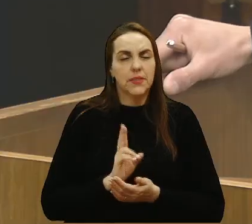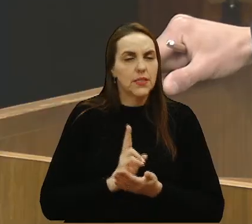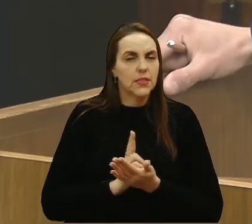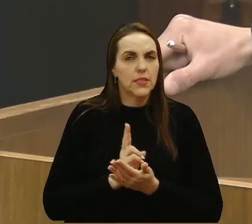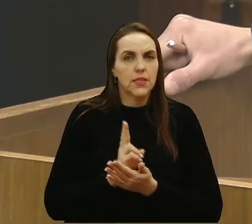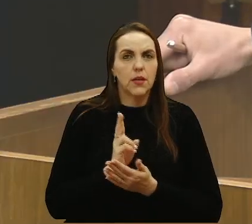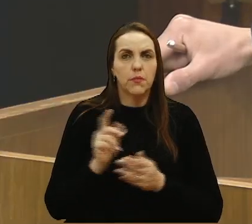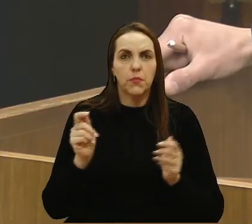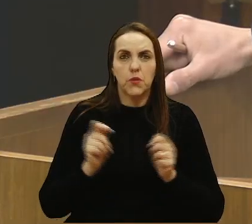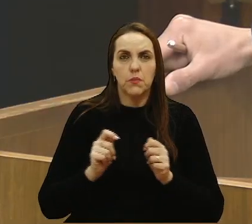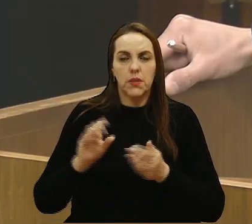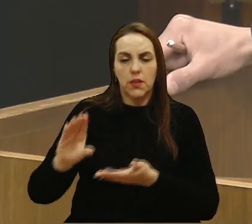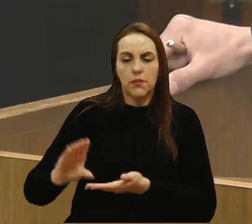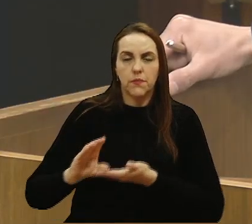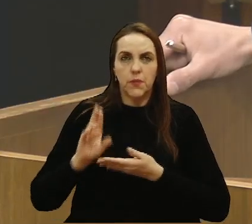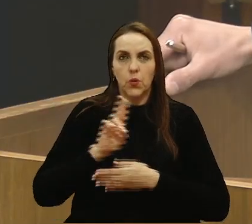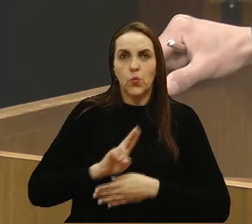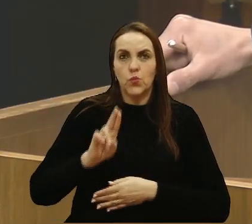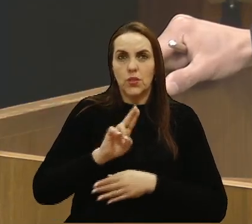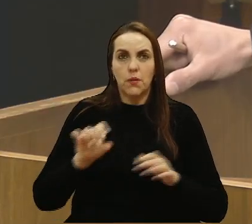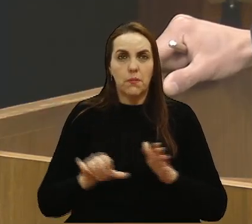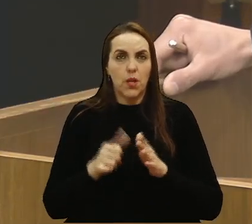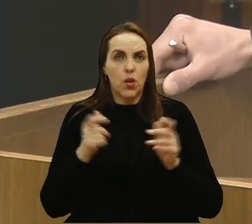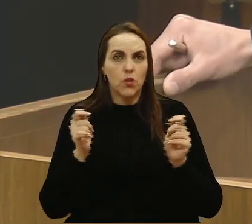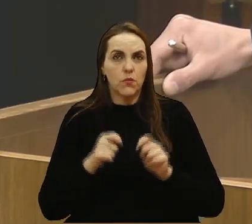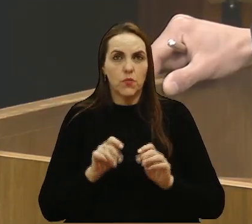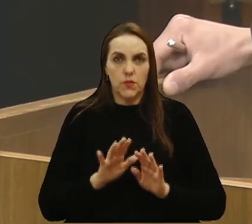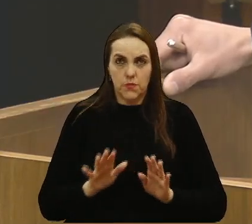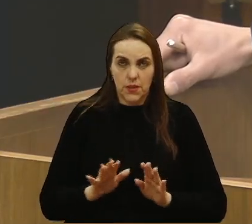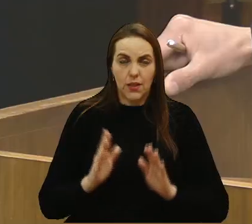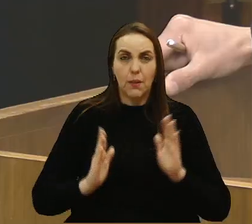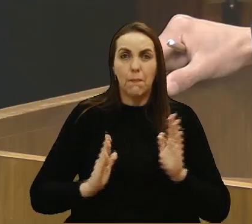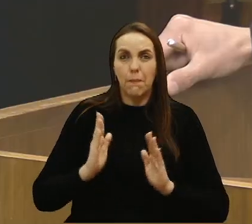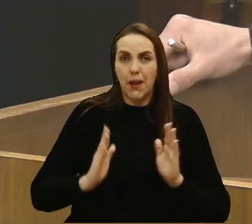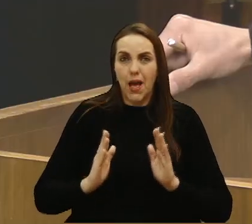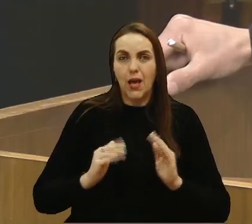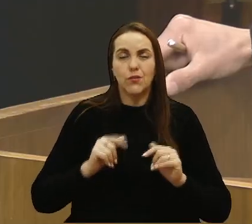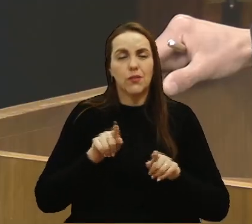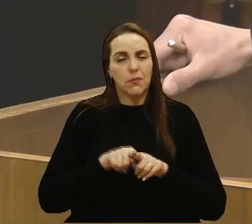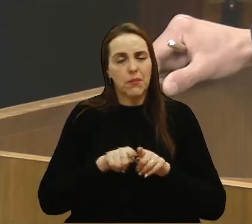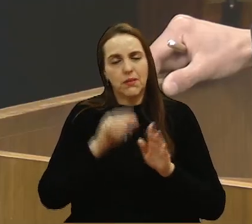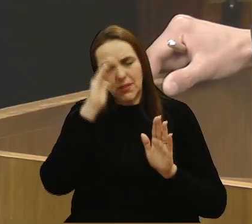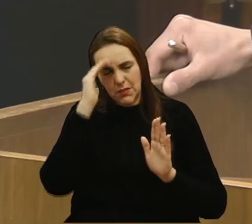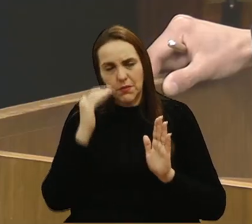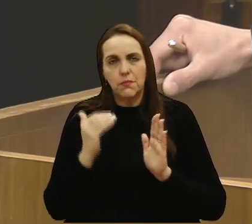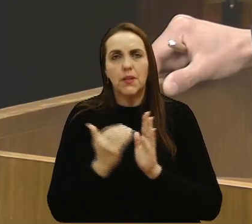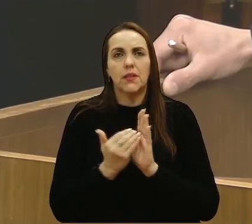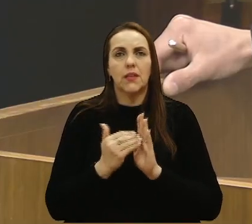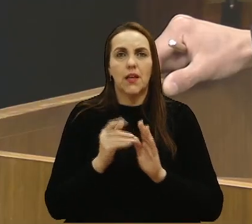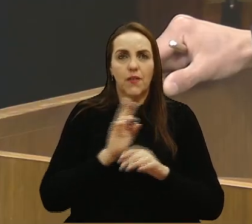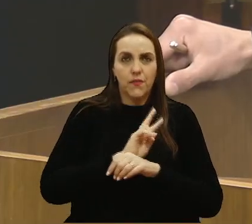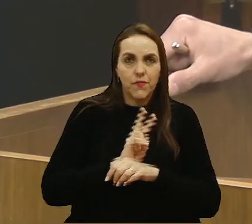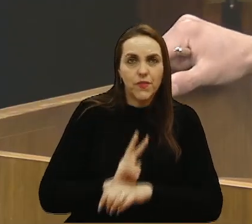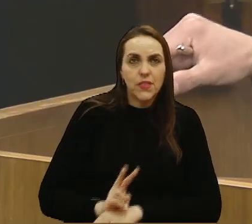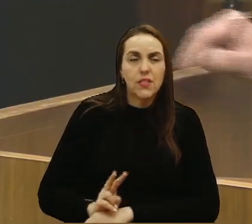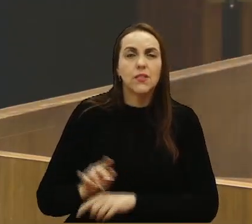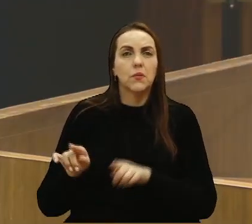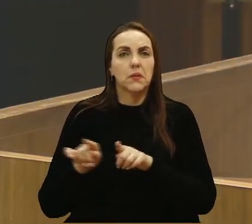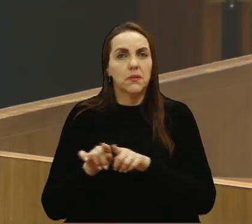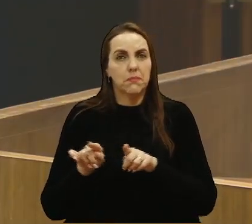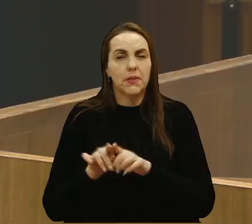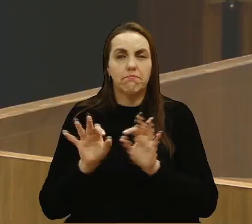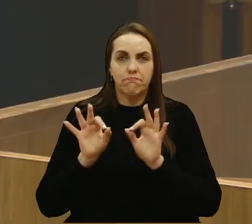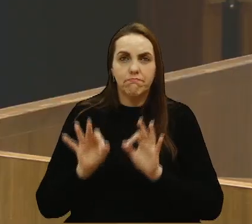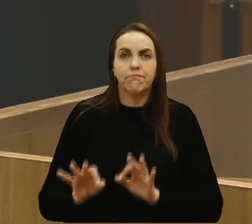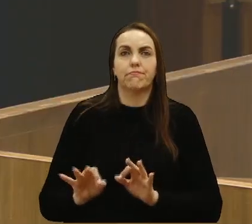implantados da melhor forma possível. Que os prazos sejam cumpridos, que as fiscalizações sejam realizadas. Uma parte, vereador. Porque